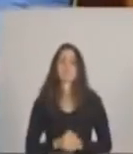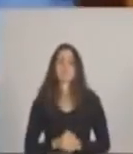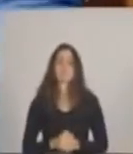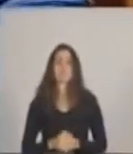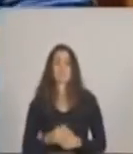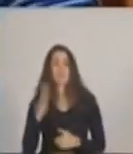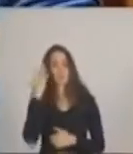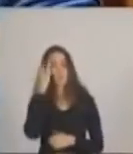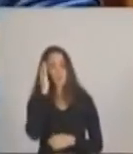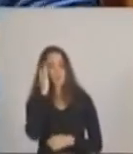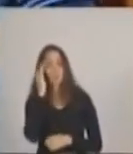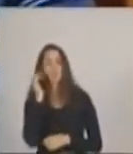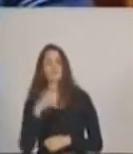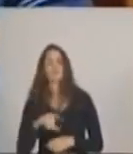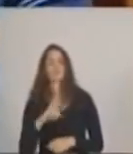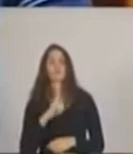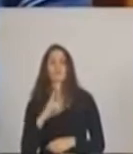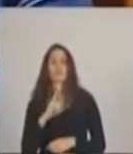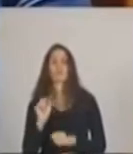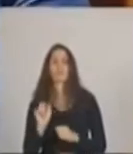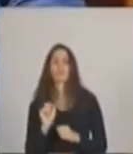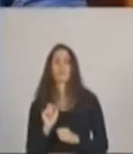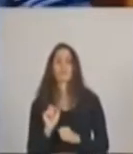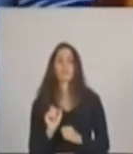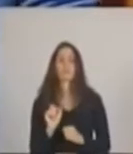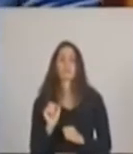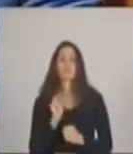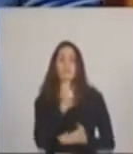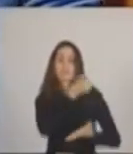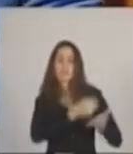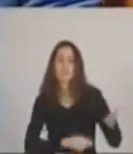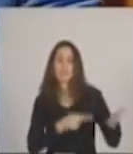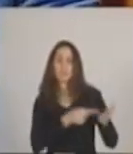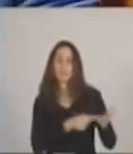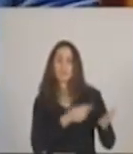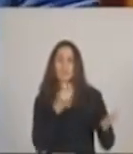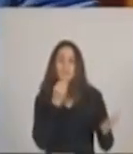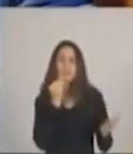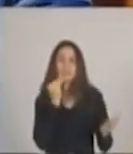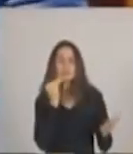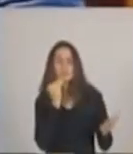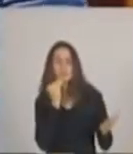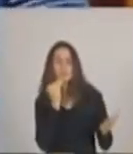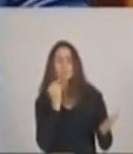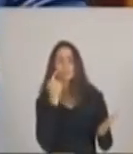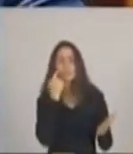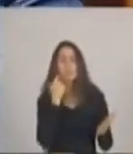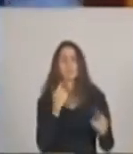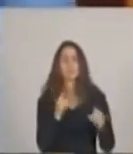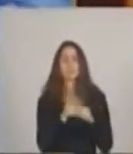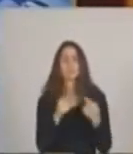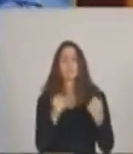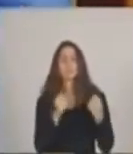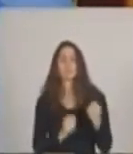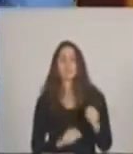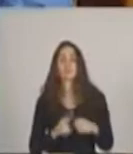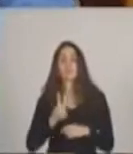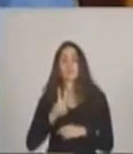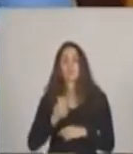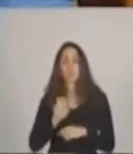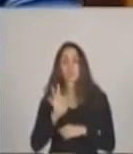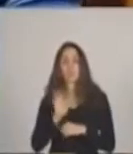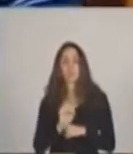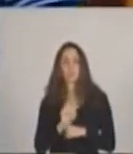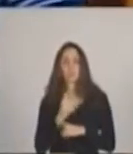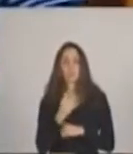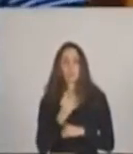acredito que há um espaço enorme para Vossa Excelência legislar, inclusive deveria ter vindo o veto parcial, só com os